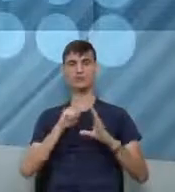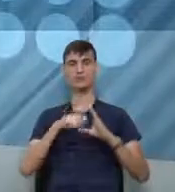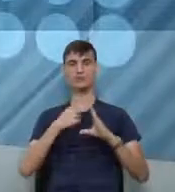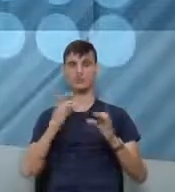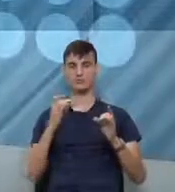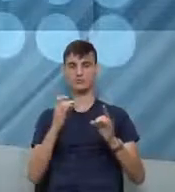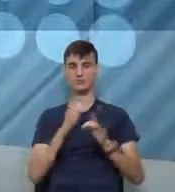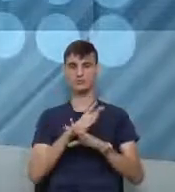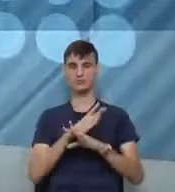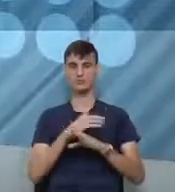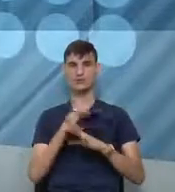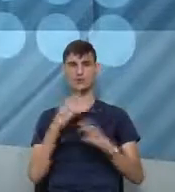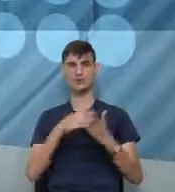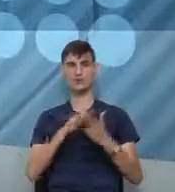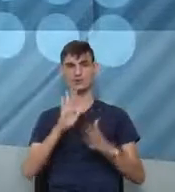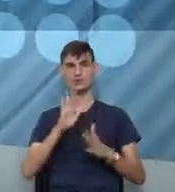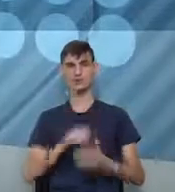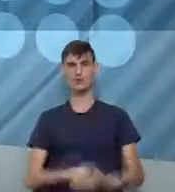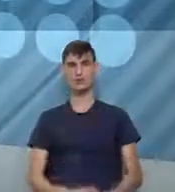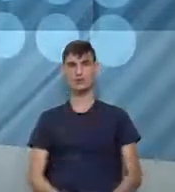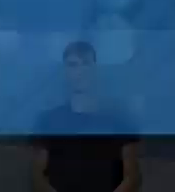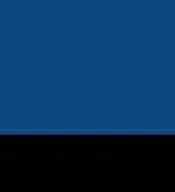vídeo de encerramento e até a próxima.